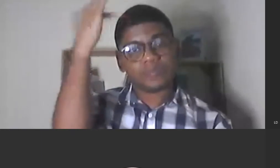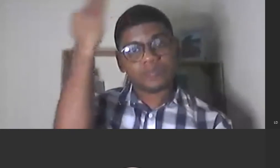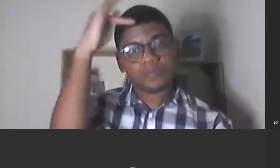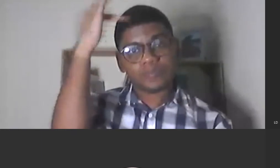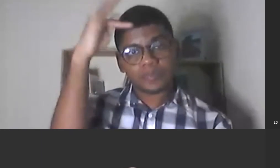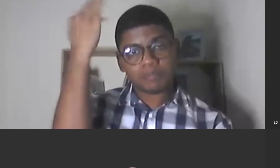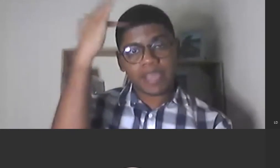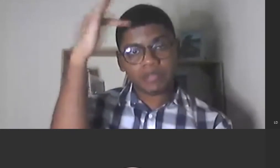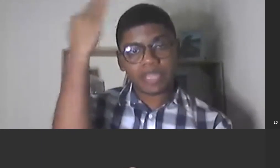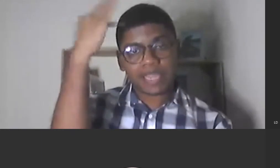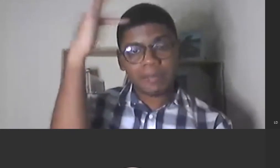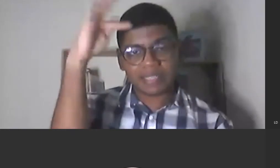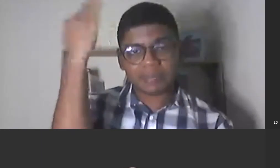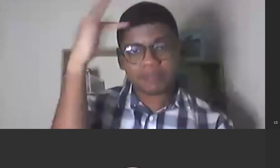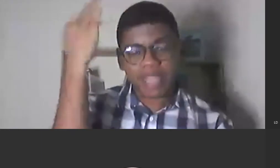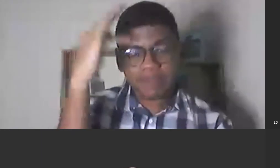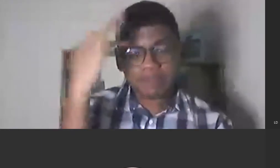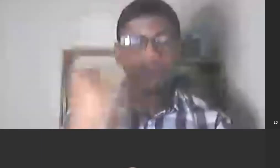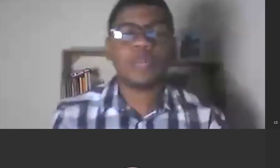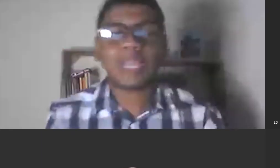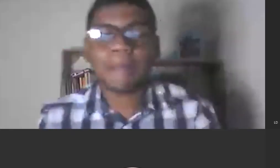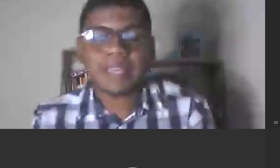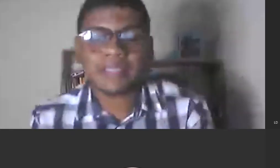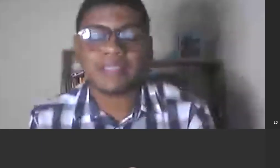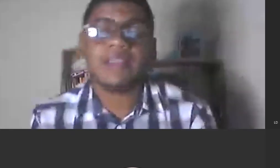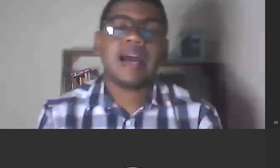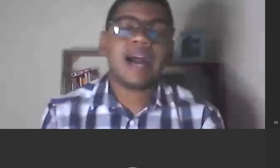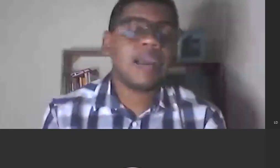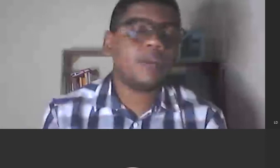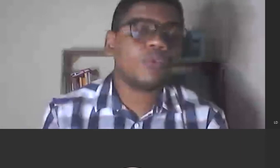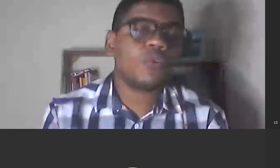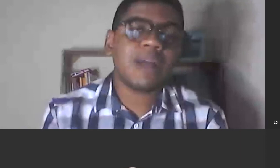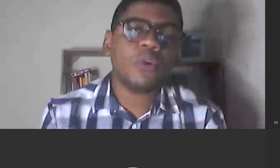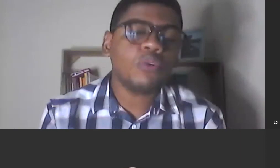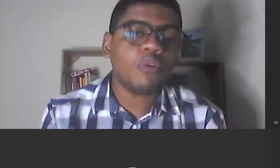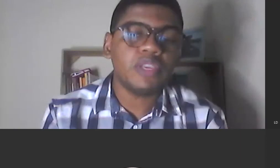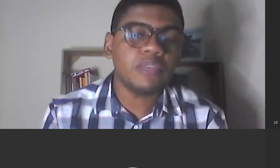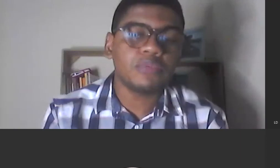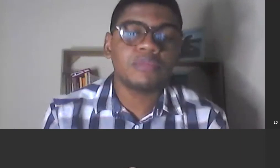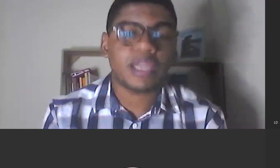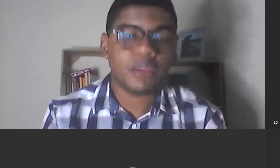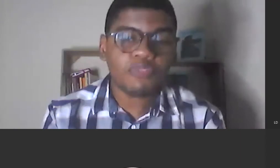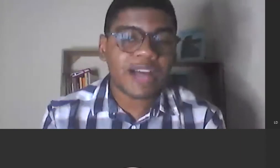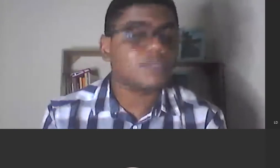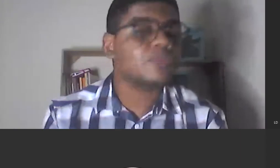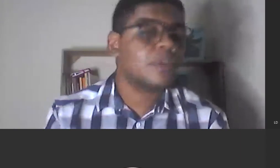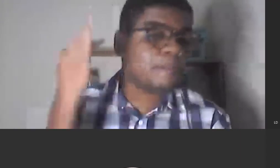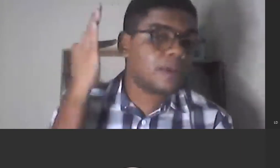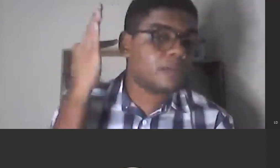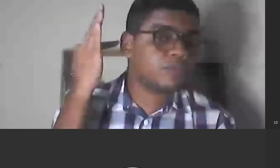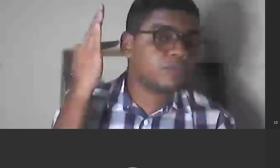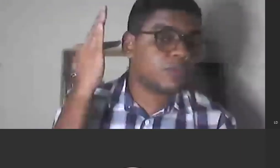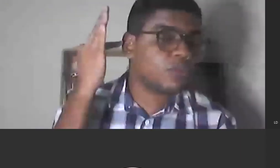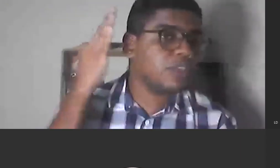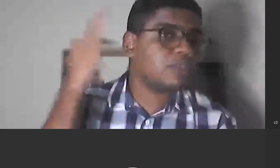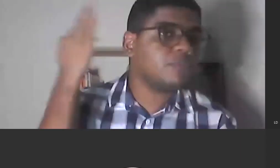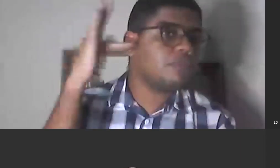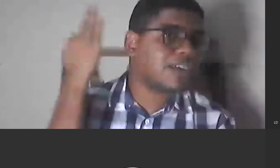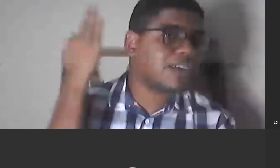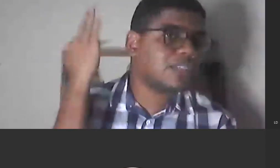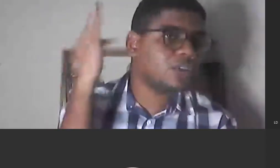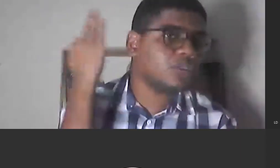agito perto da cabeça, tá? Dor na cabeça. Eu tô com uma dor no ouvido. O que eu faço? Pego perto